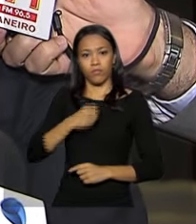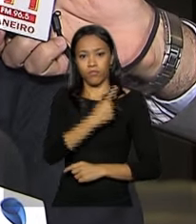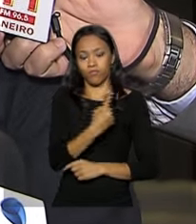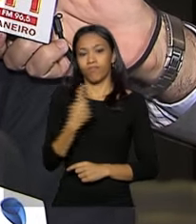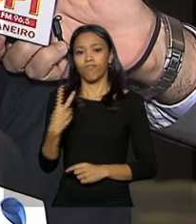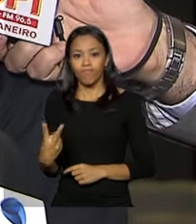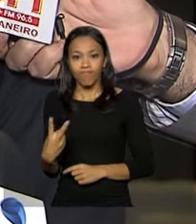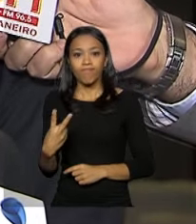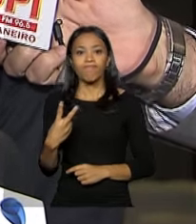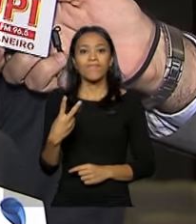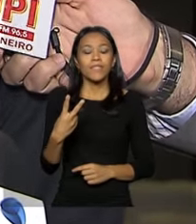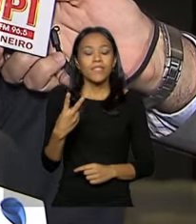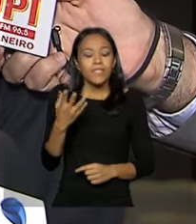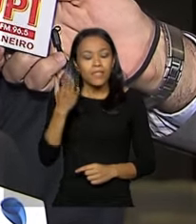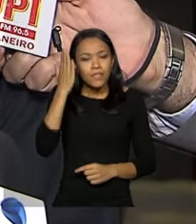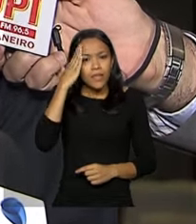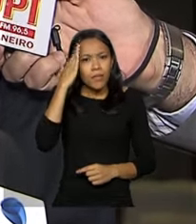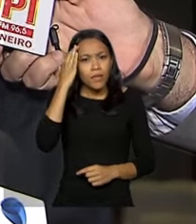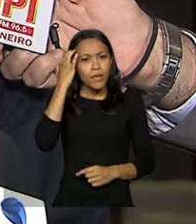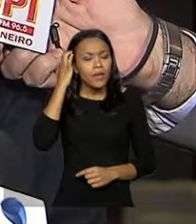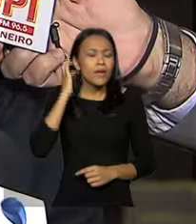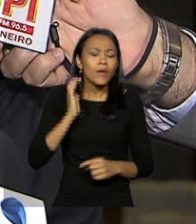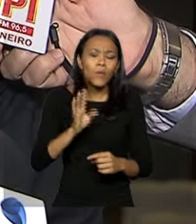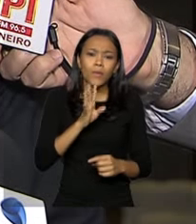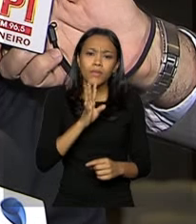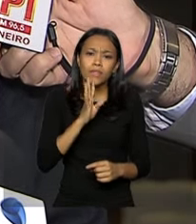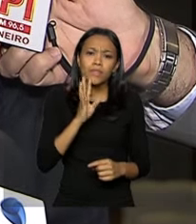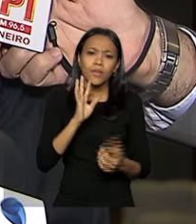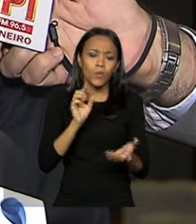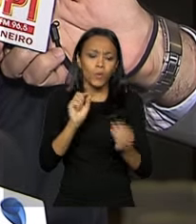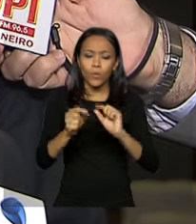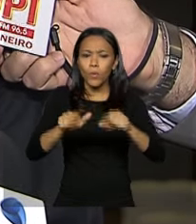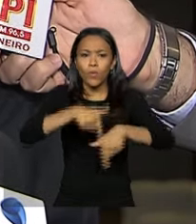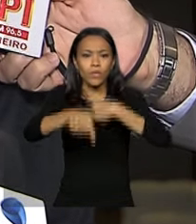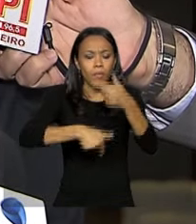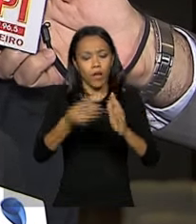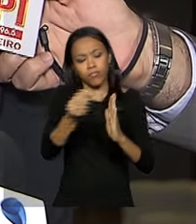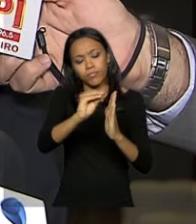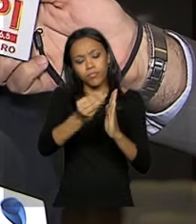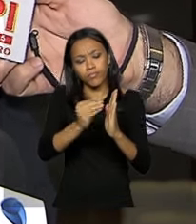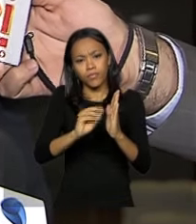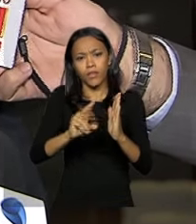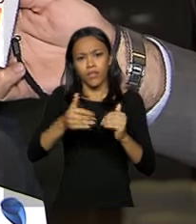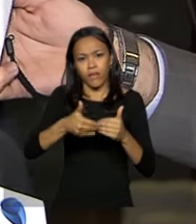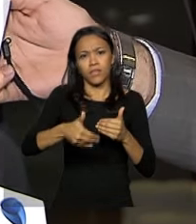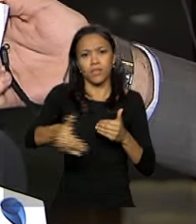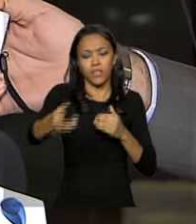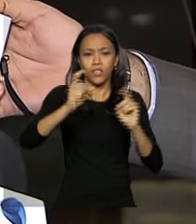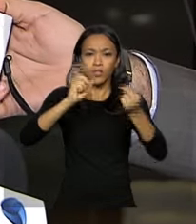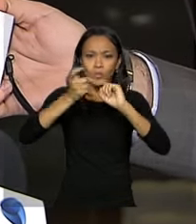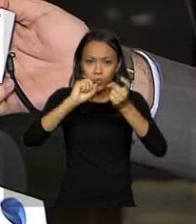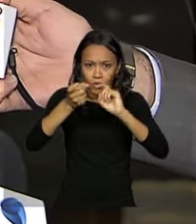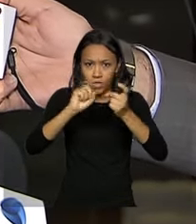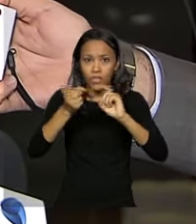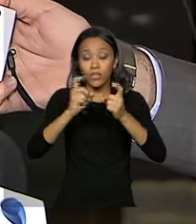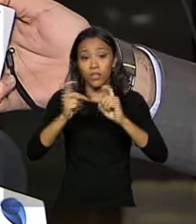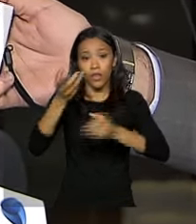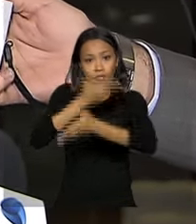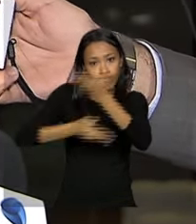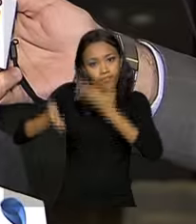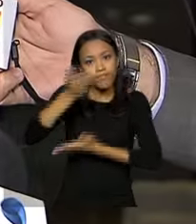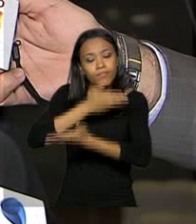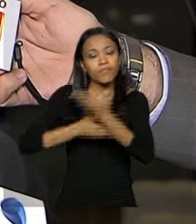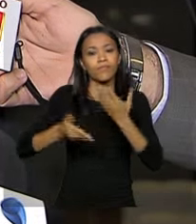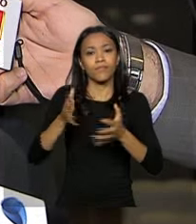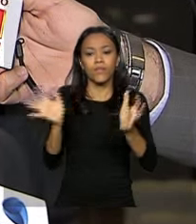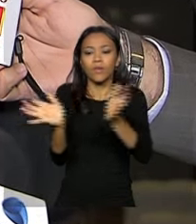poder, de alguma maneira, validar algumas premissas da agenda que vai ser discutida na agenda bilateral com o